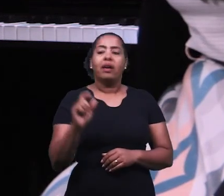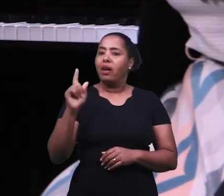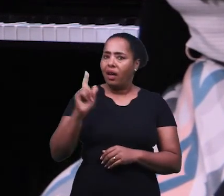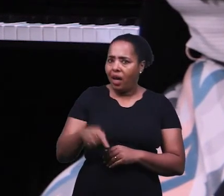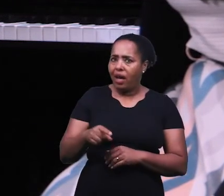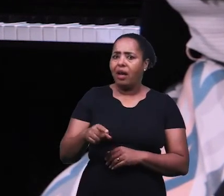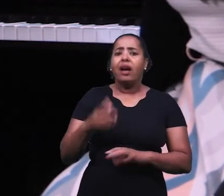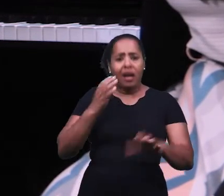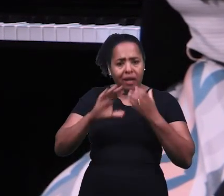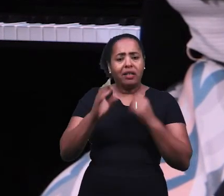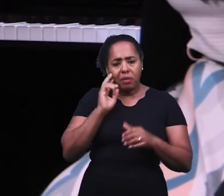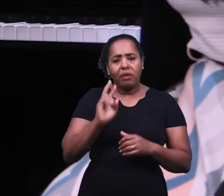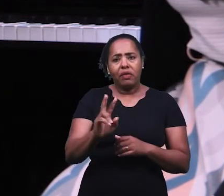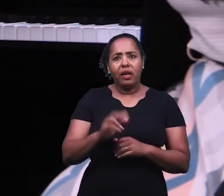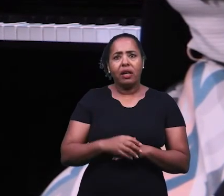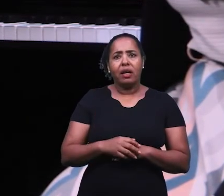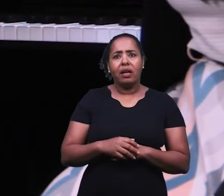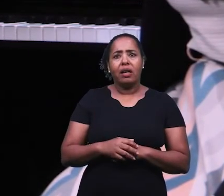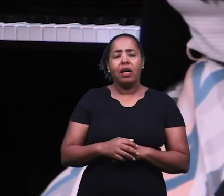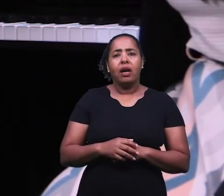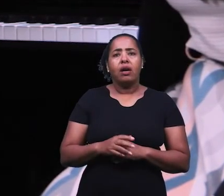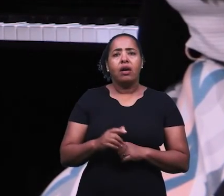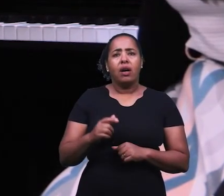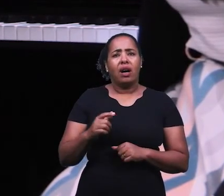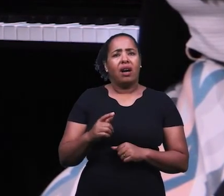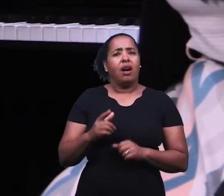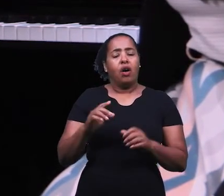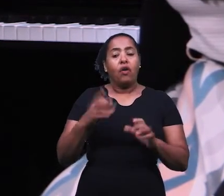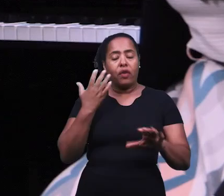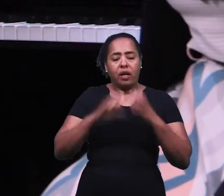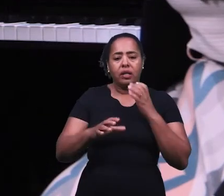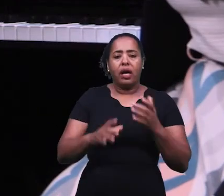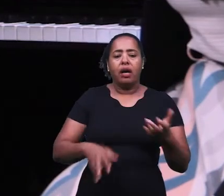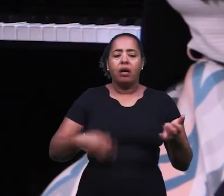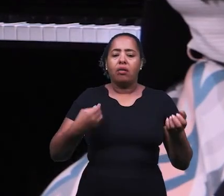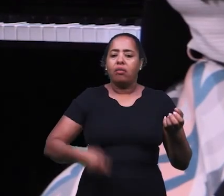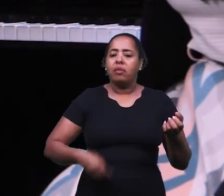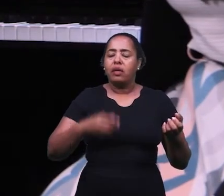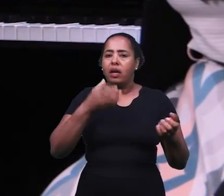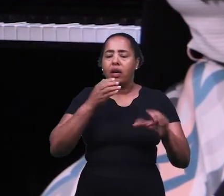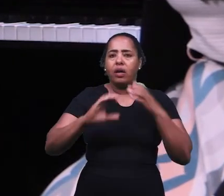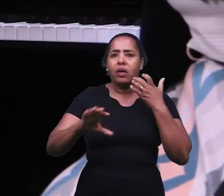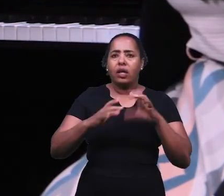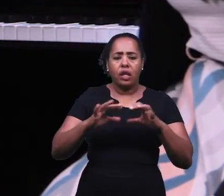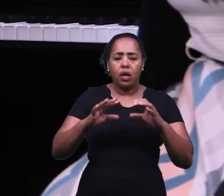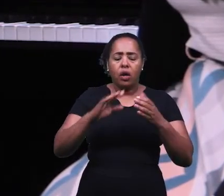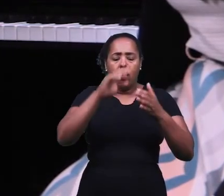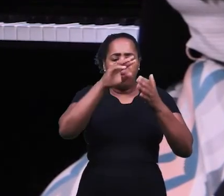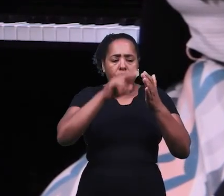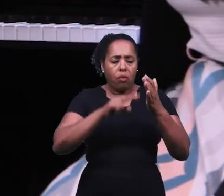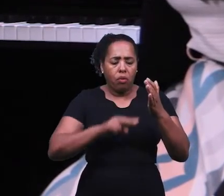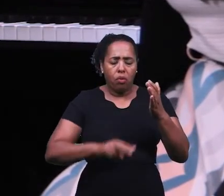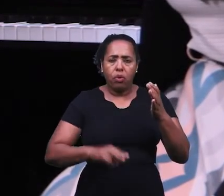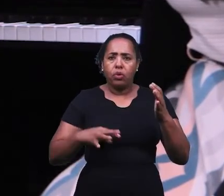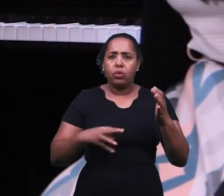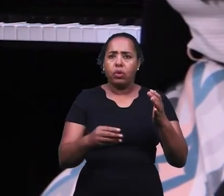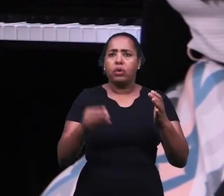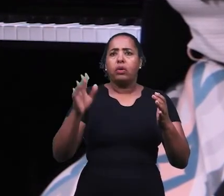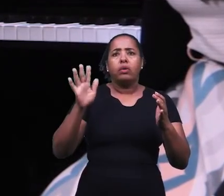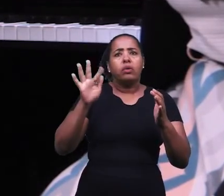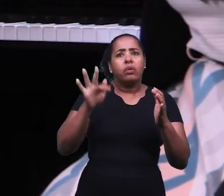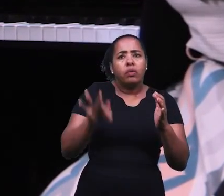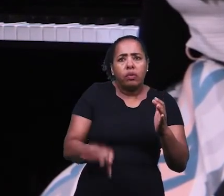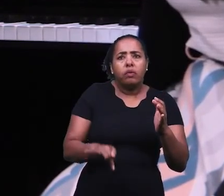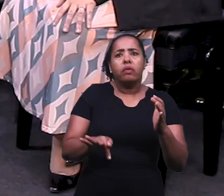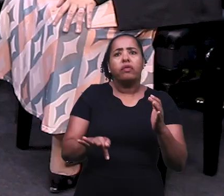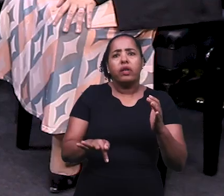louvor. Aí ela, outro? Eu falei, é. Aí ela, canta pra eu ver, canta, né, pra eu escutar. Aí eu falei, vou cantar. Aí eu cantei pra ela,